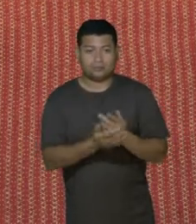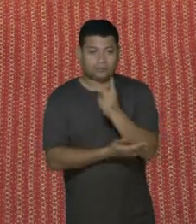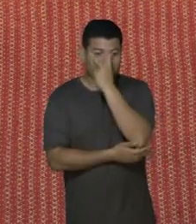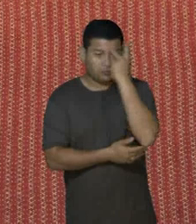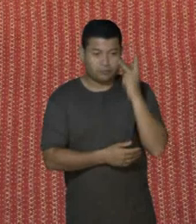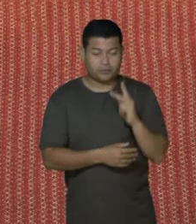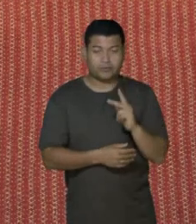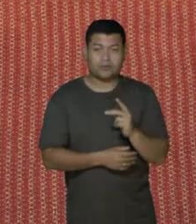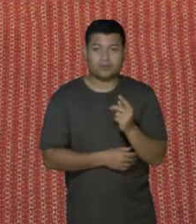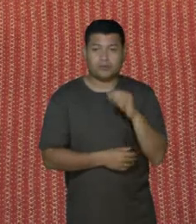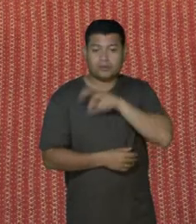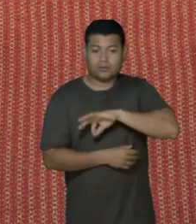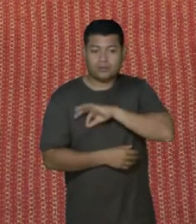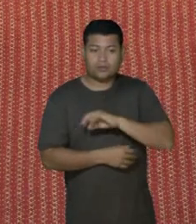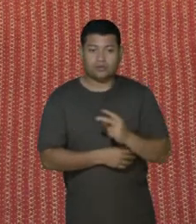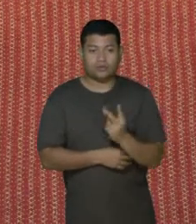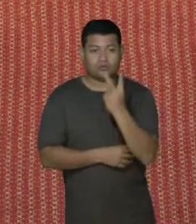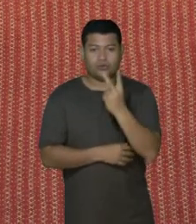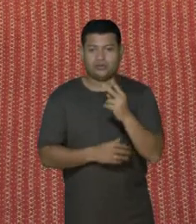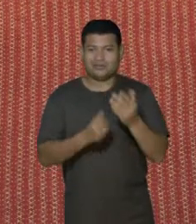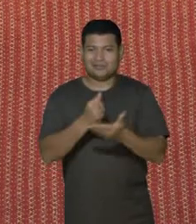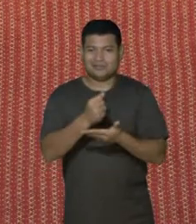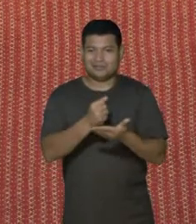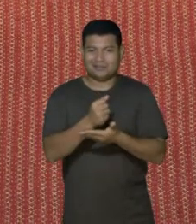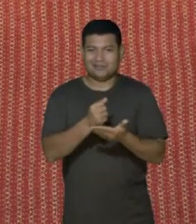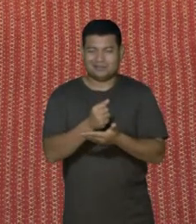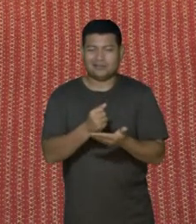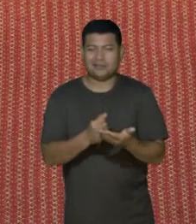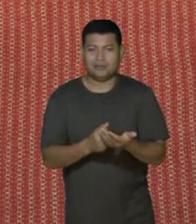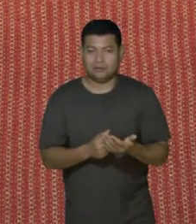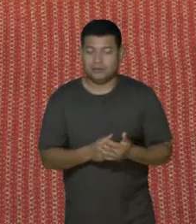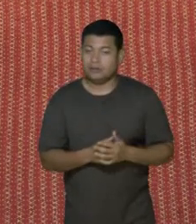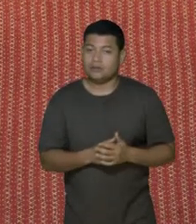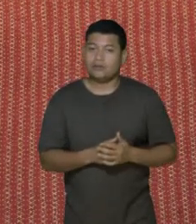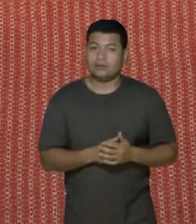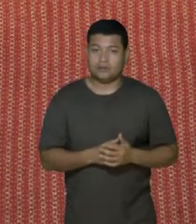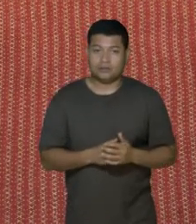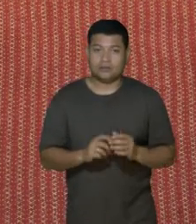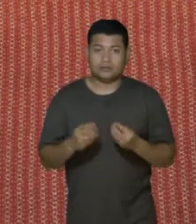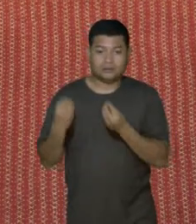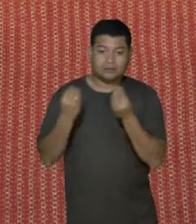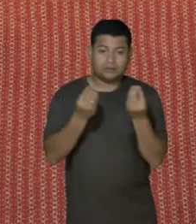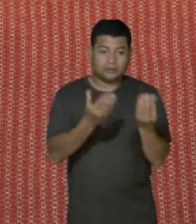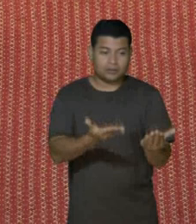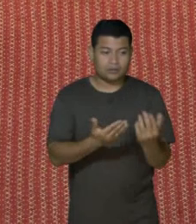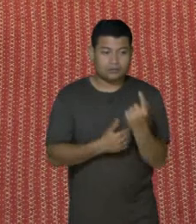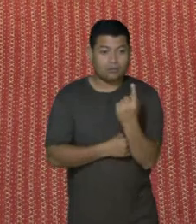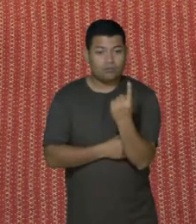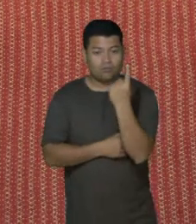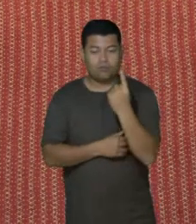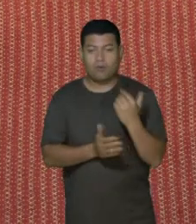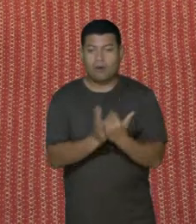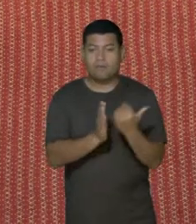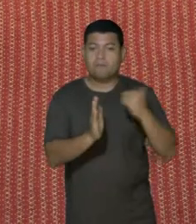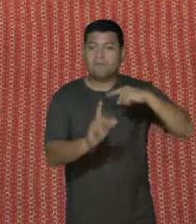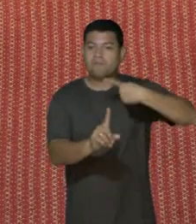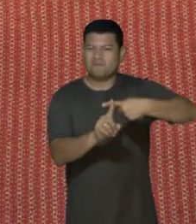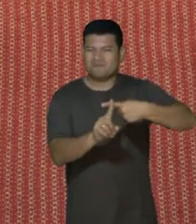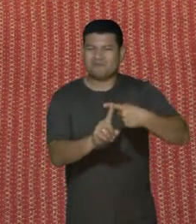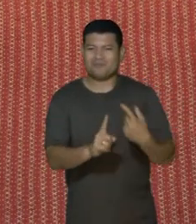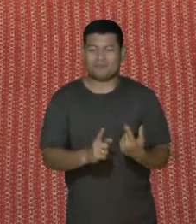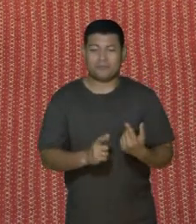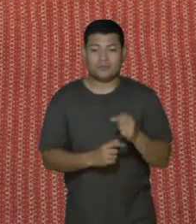salários mínimos de renda familiar seria concedida, então, uma pensão de um salário mínimo se elas